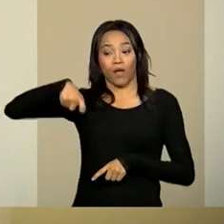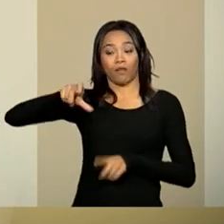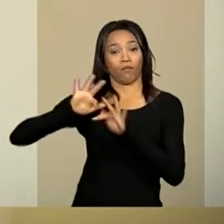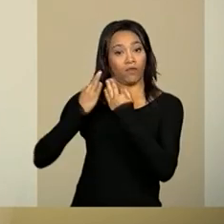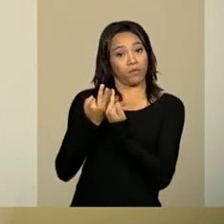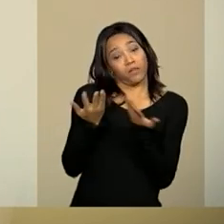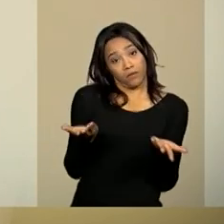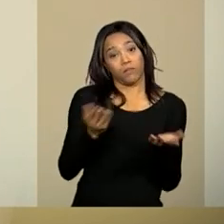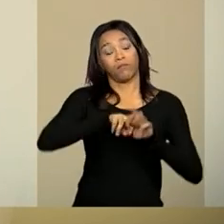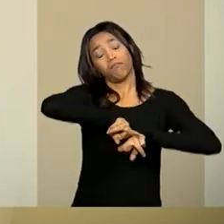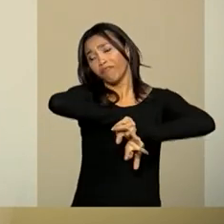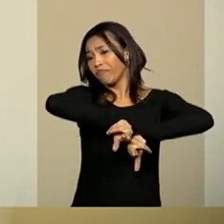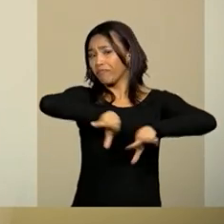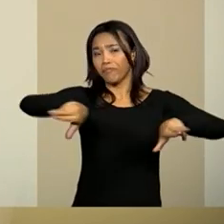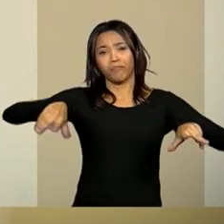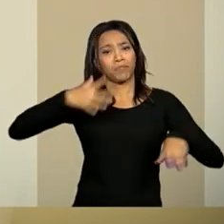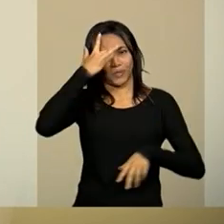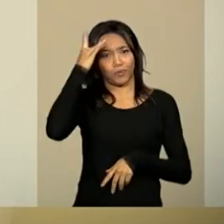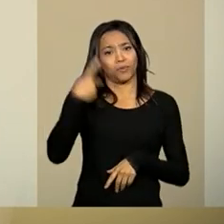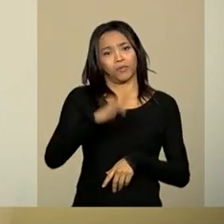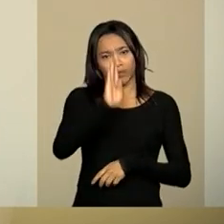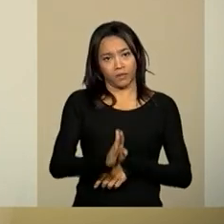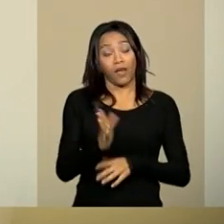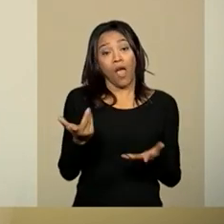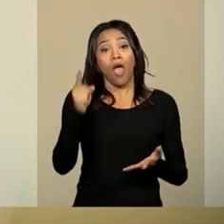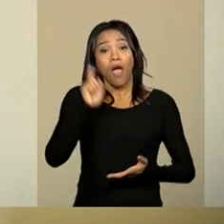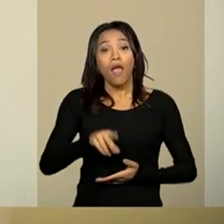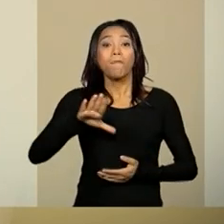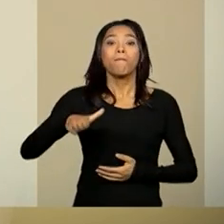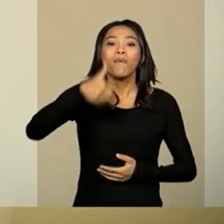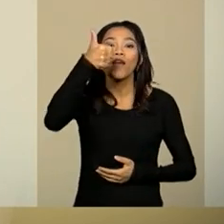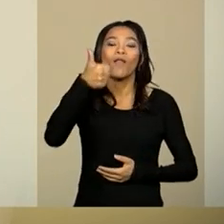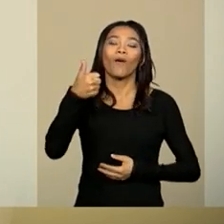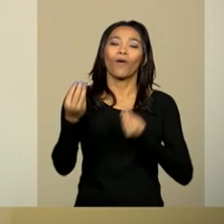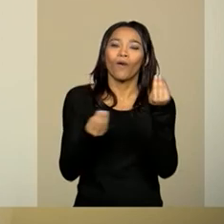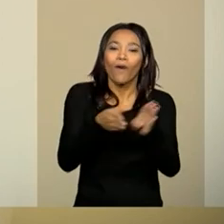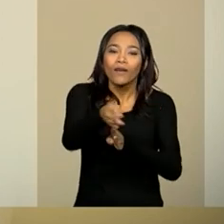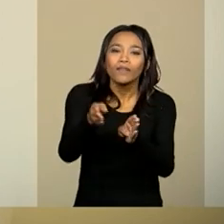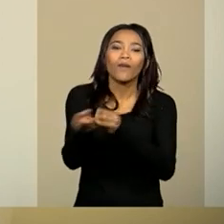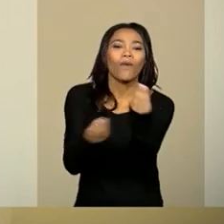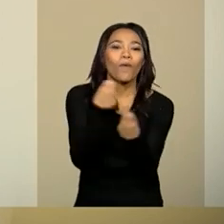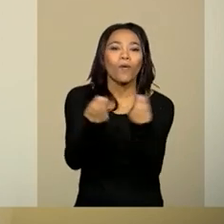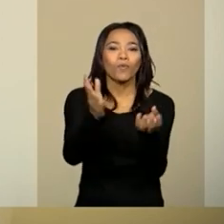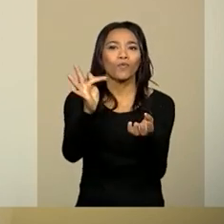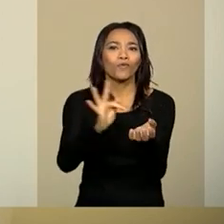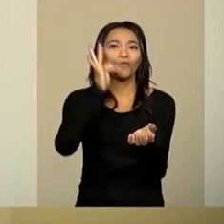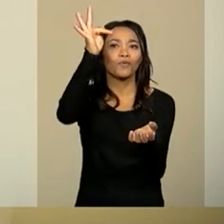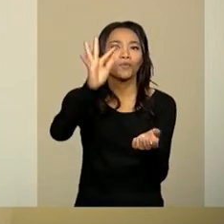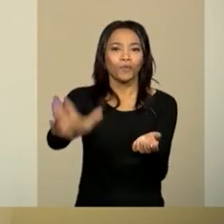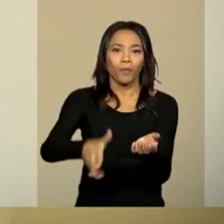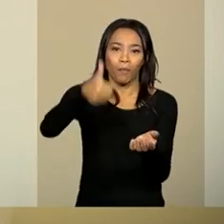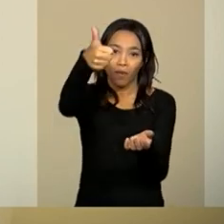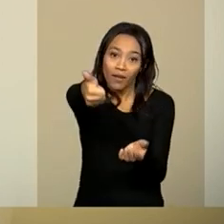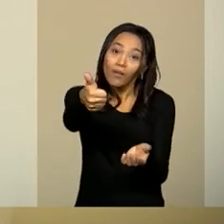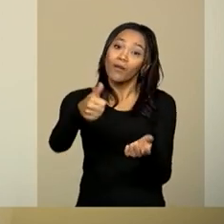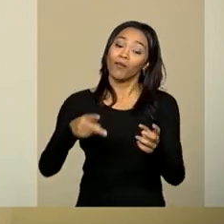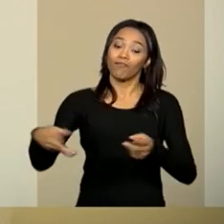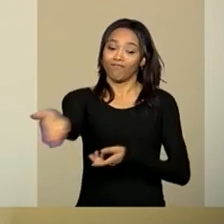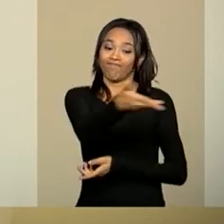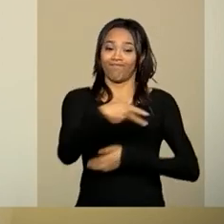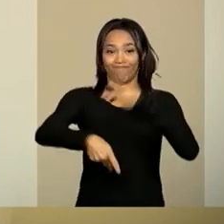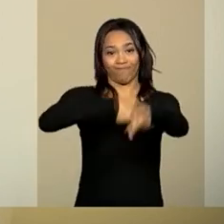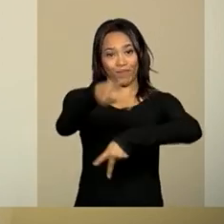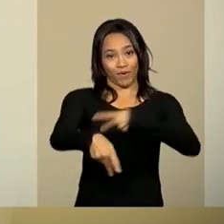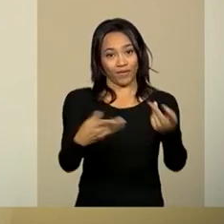família enfim por todos os brasileiros é assim a nossa melhor receita para construir um futuro cada vez melhor para nossa